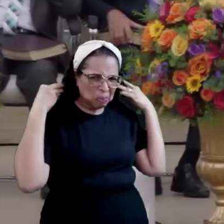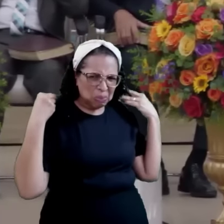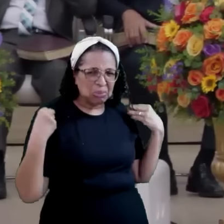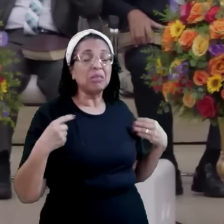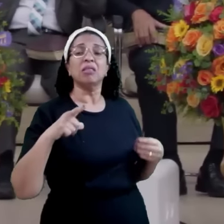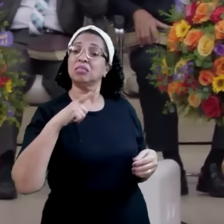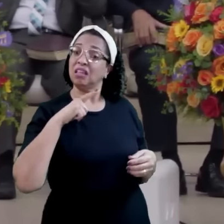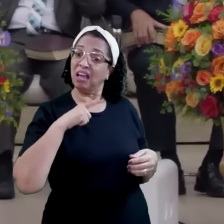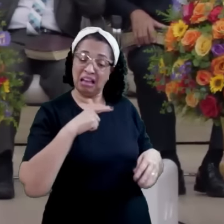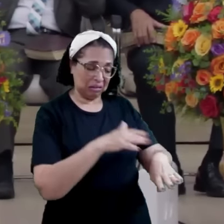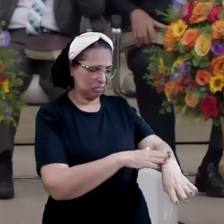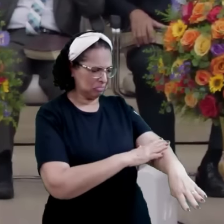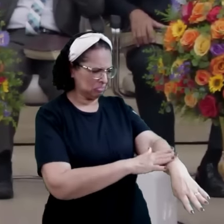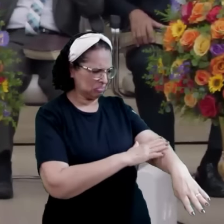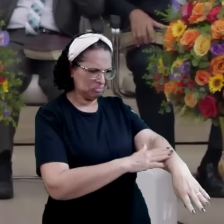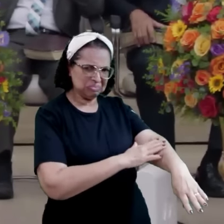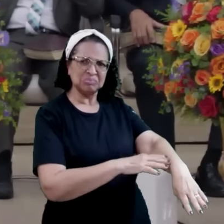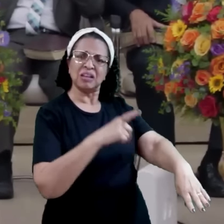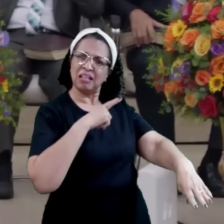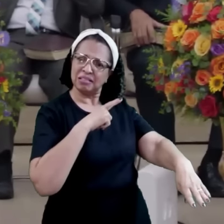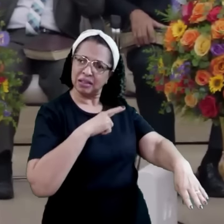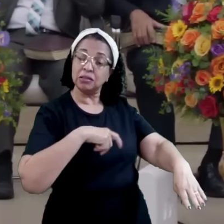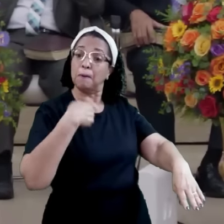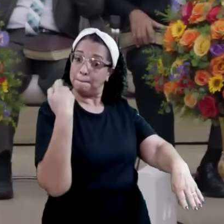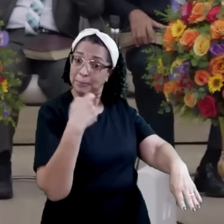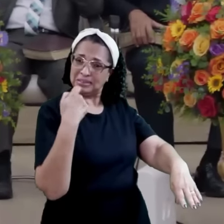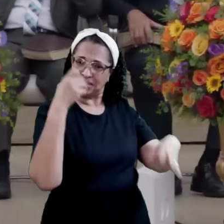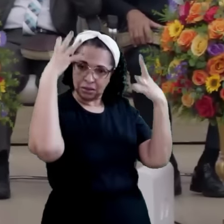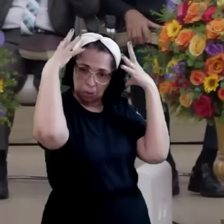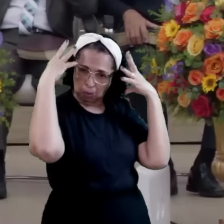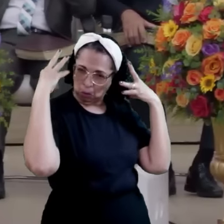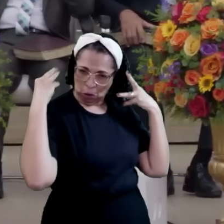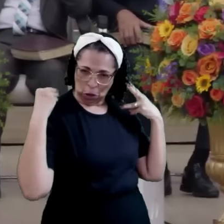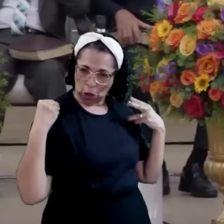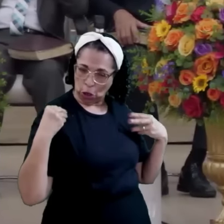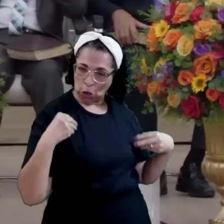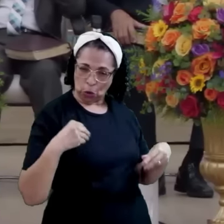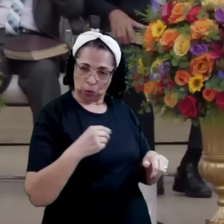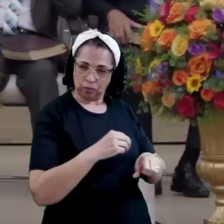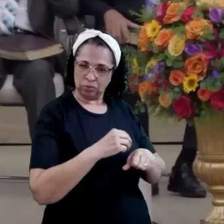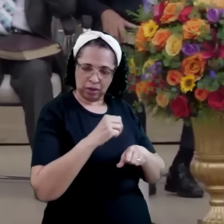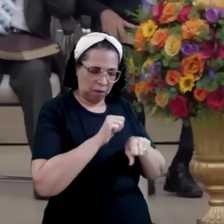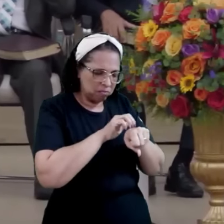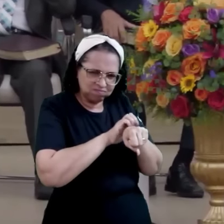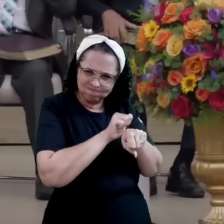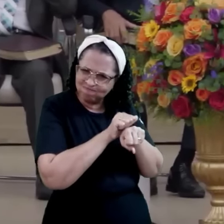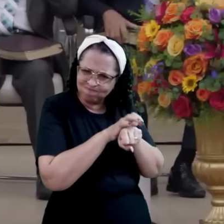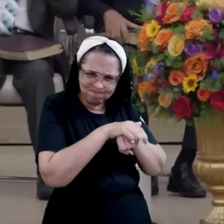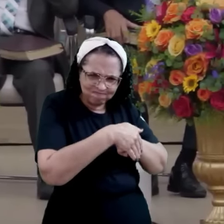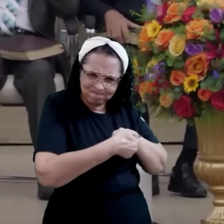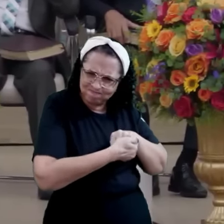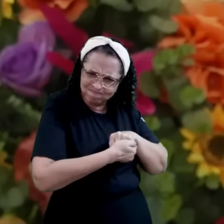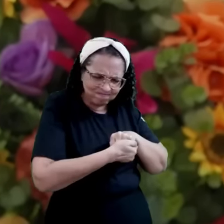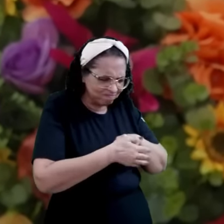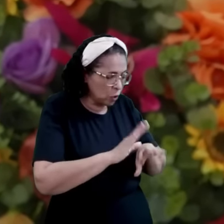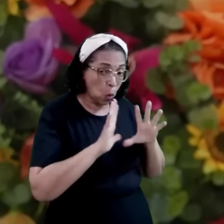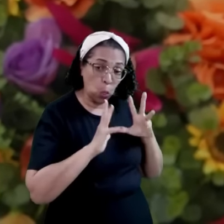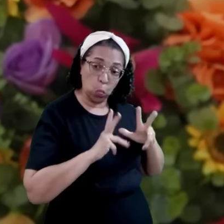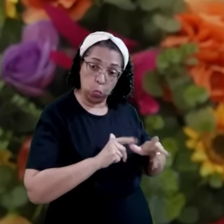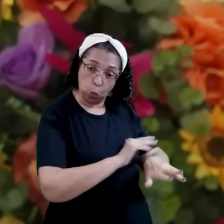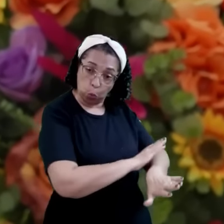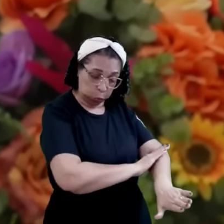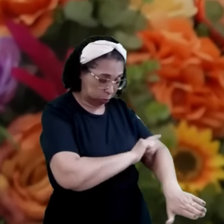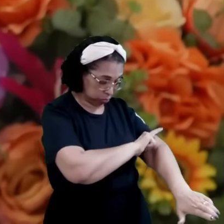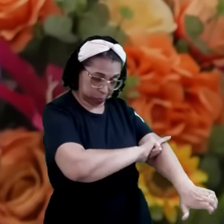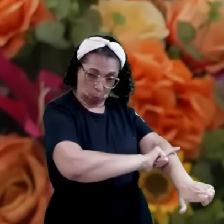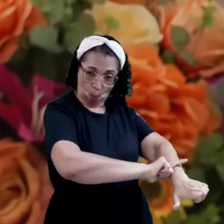contrário a doença pode reagir de uma forma mais agressiva agora o senhor tá falando isso o senhor tirou isso da onde disse porque sábado lá na